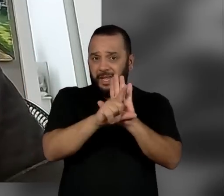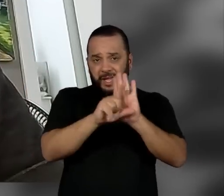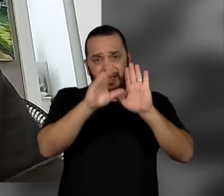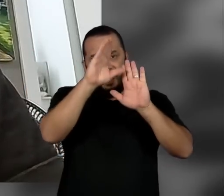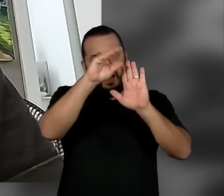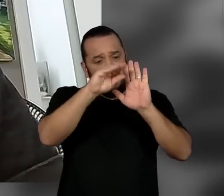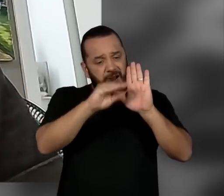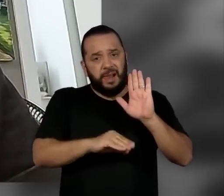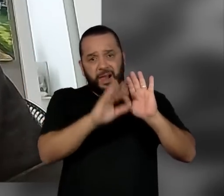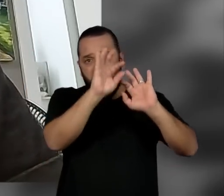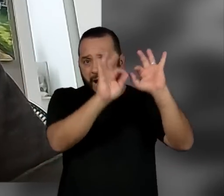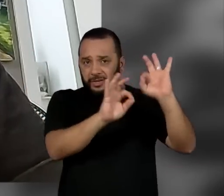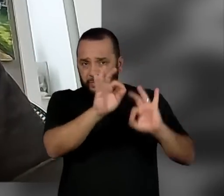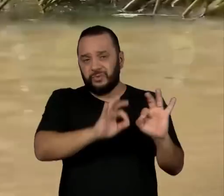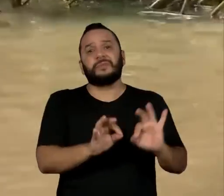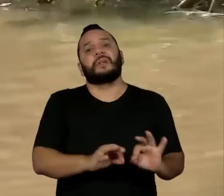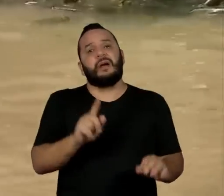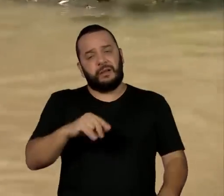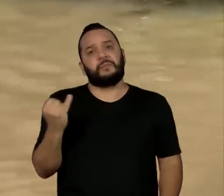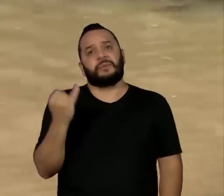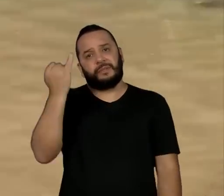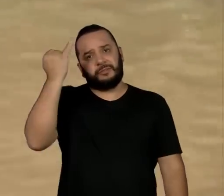para as condições atuais é muito importante.